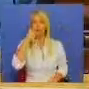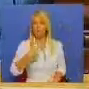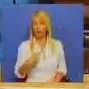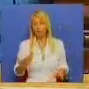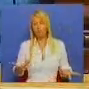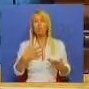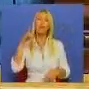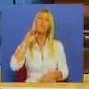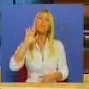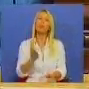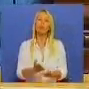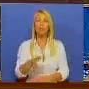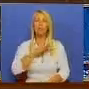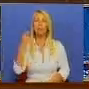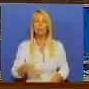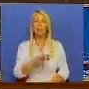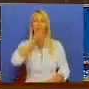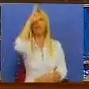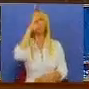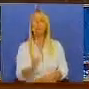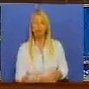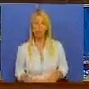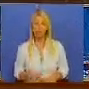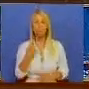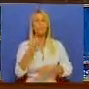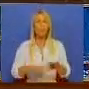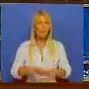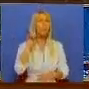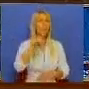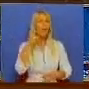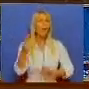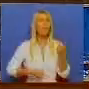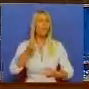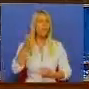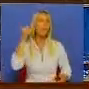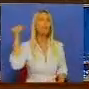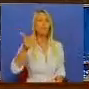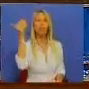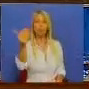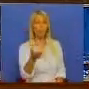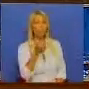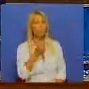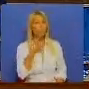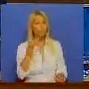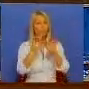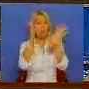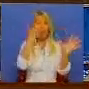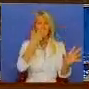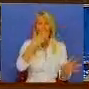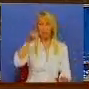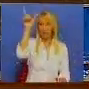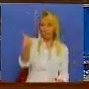Senhor Presidente, Senhor Ministro, façamos ainda uma avaliação do futuro para perceber se Vossa Excelência